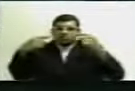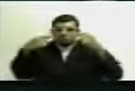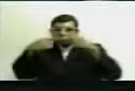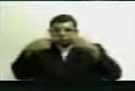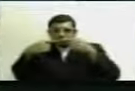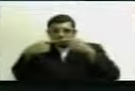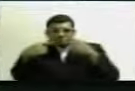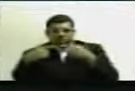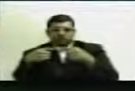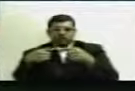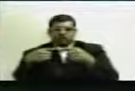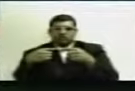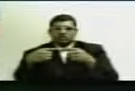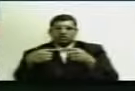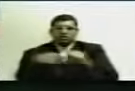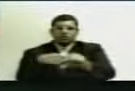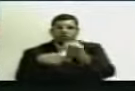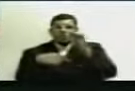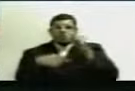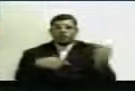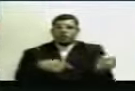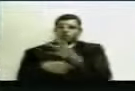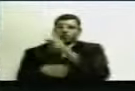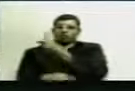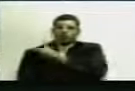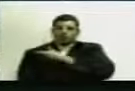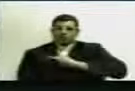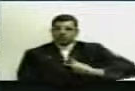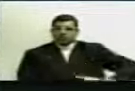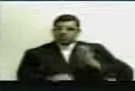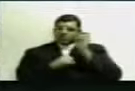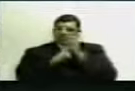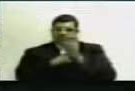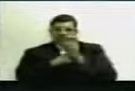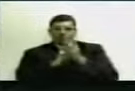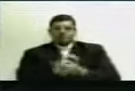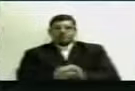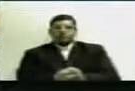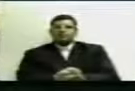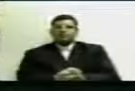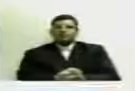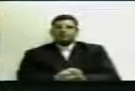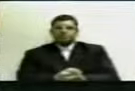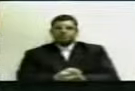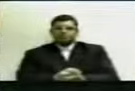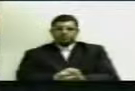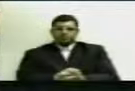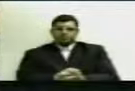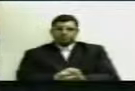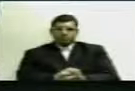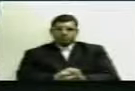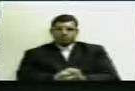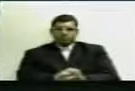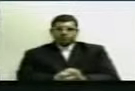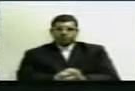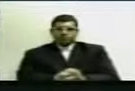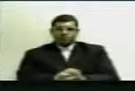culminará com a escolha do novo presidente da Assembleia Legislativa do Estado do Amazonas.